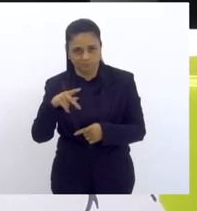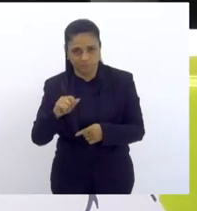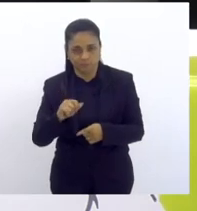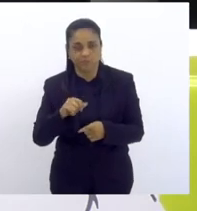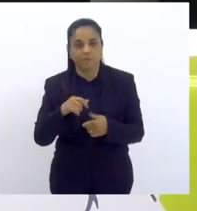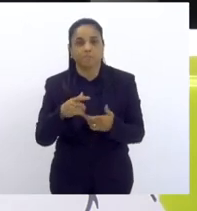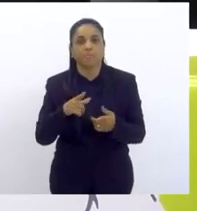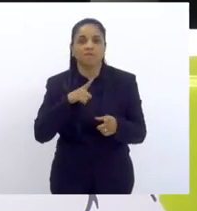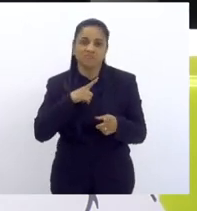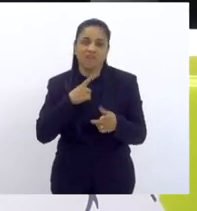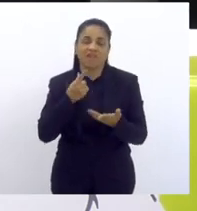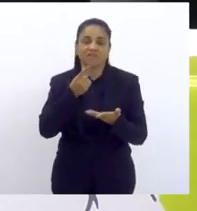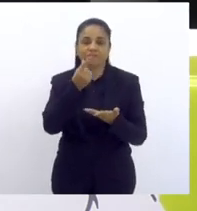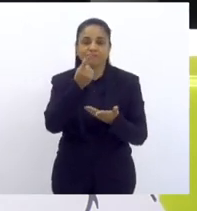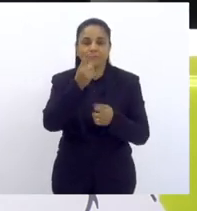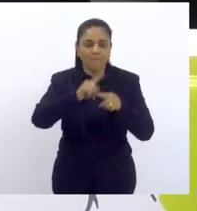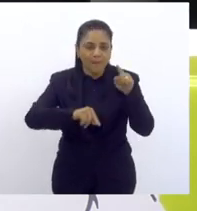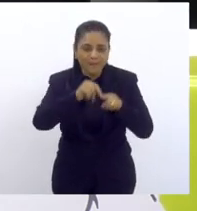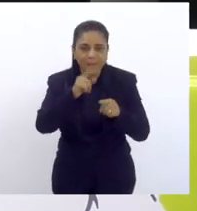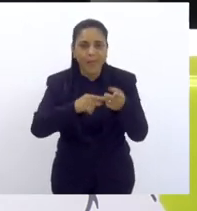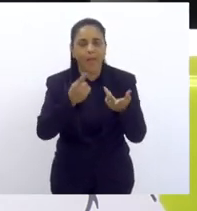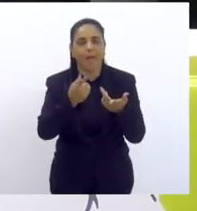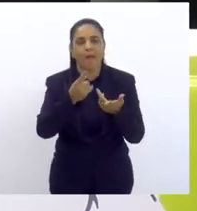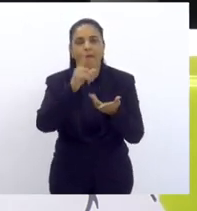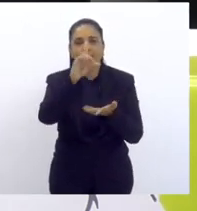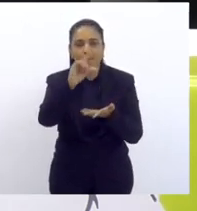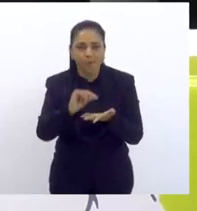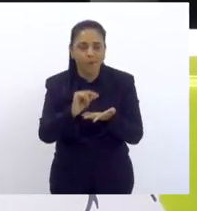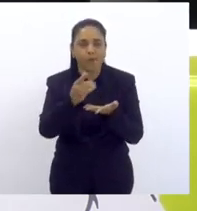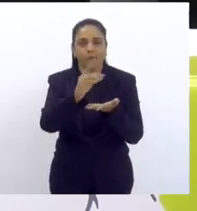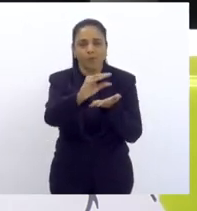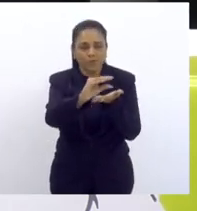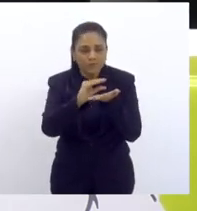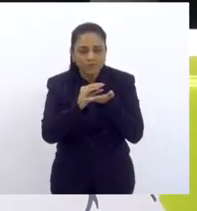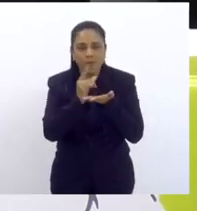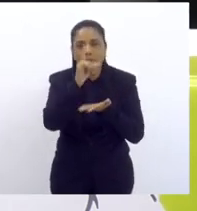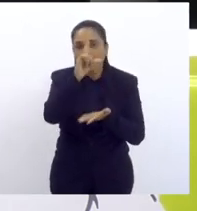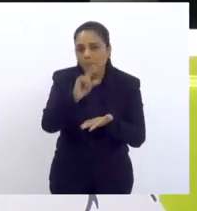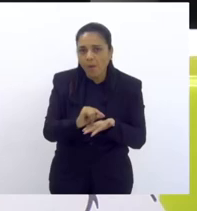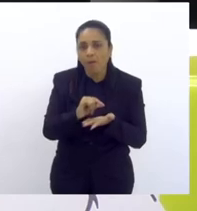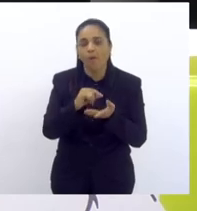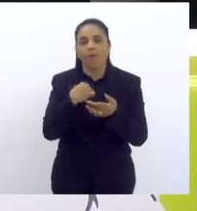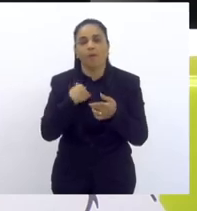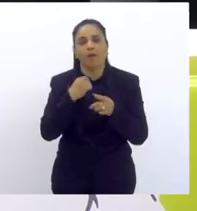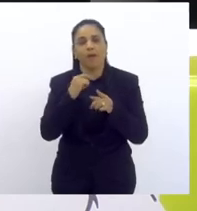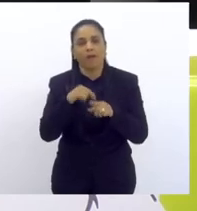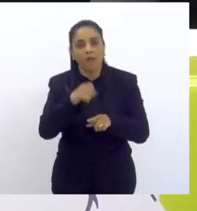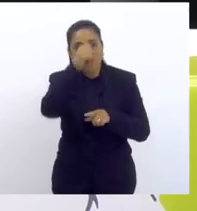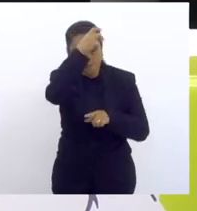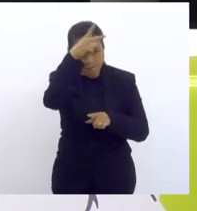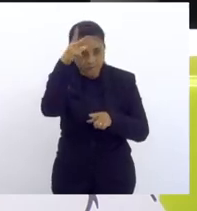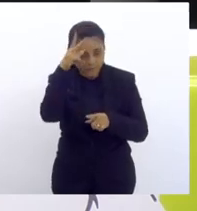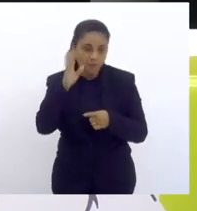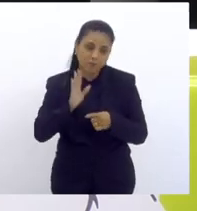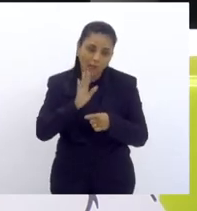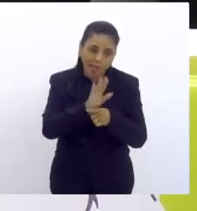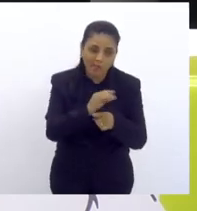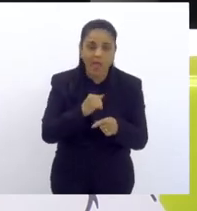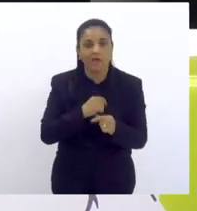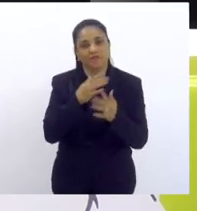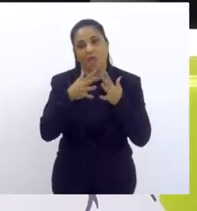escassez de recursos muitas vezes o poder público que devia ajudar até atrapalha